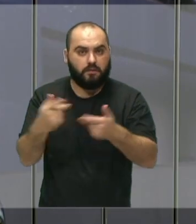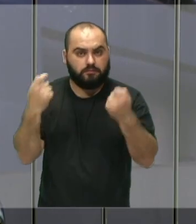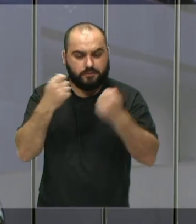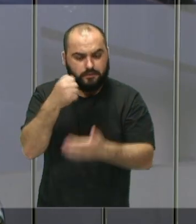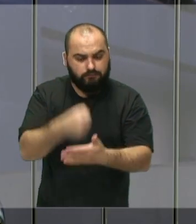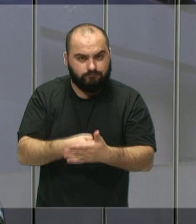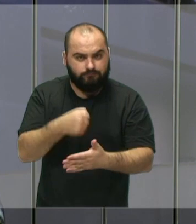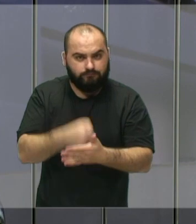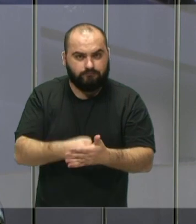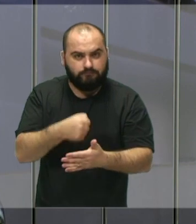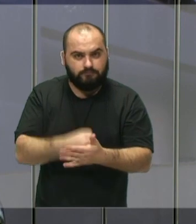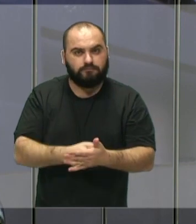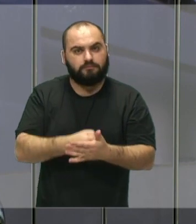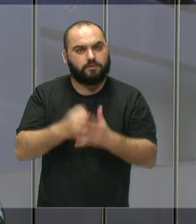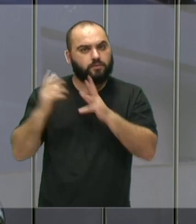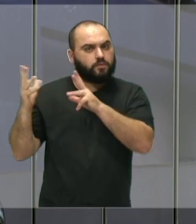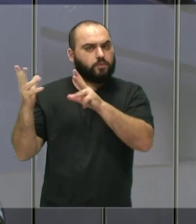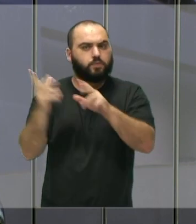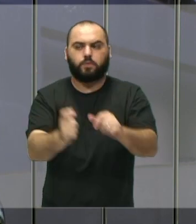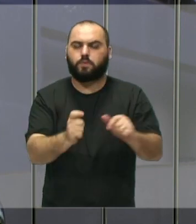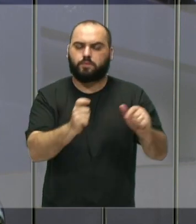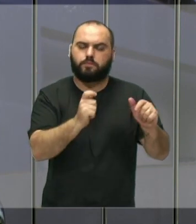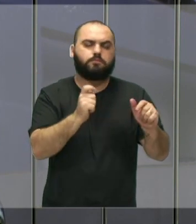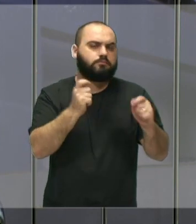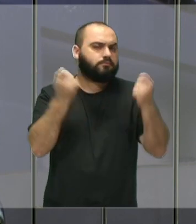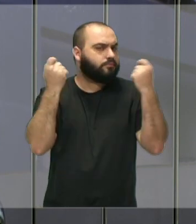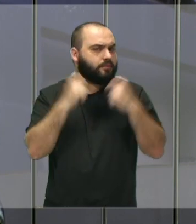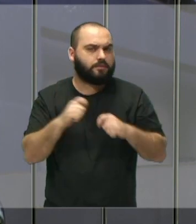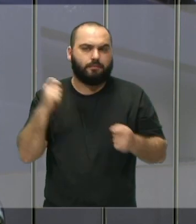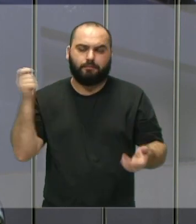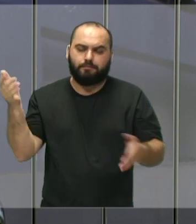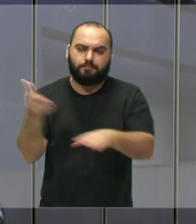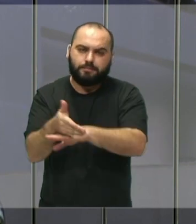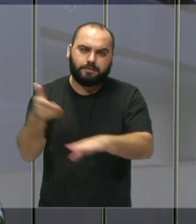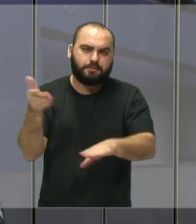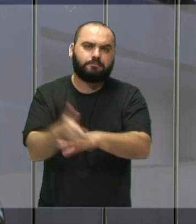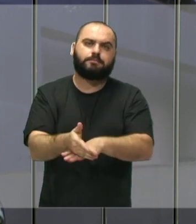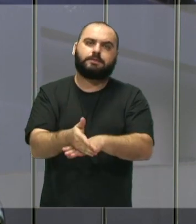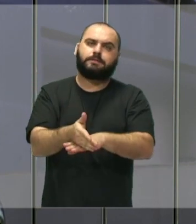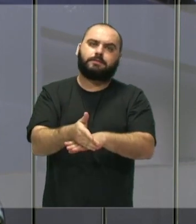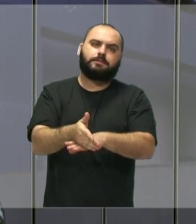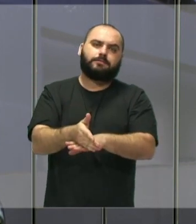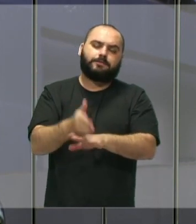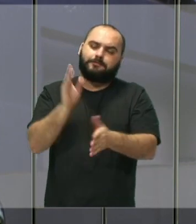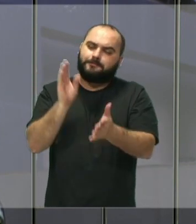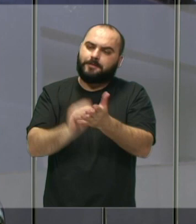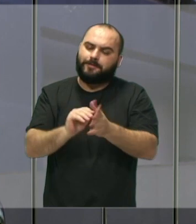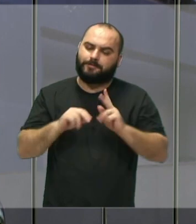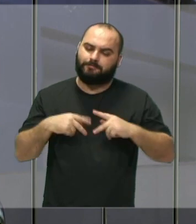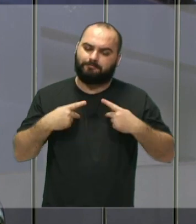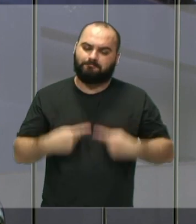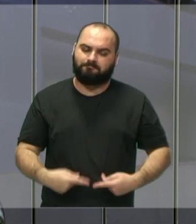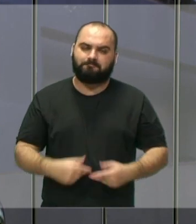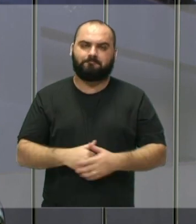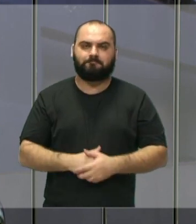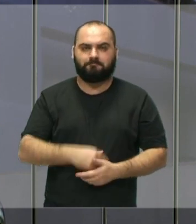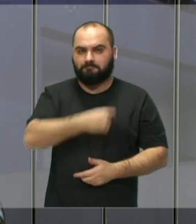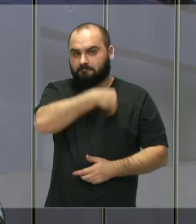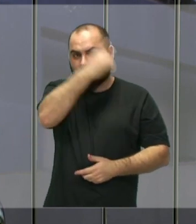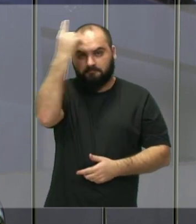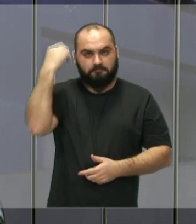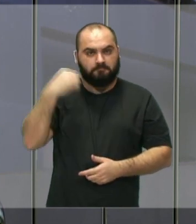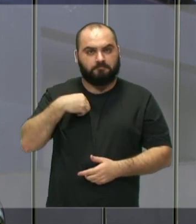que todos nós acabamos sendo coniventes e participando de um ato muito desumano, né? E a irmã Mércia, ela foi